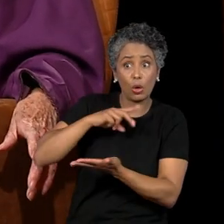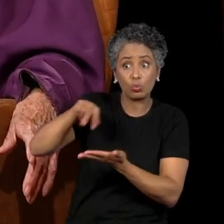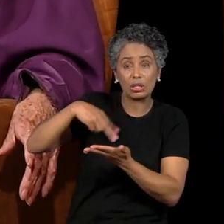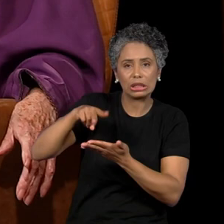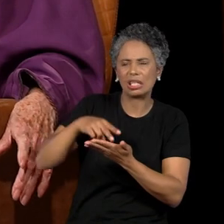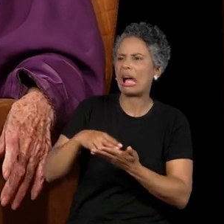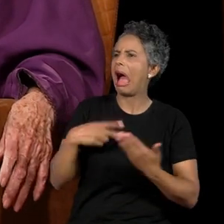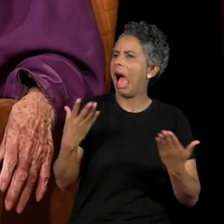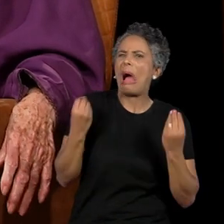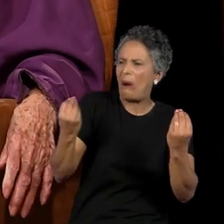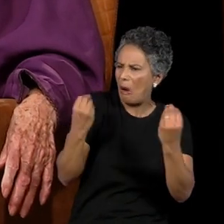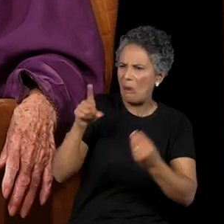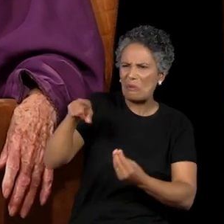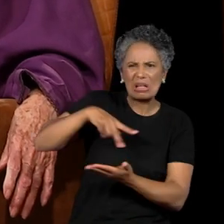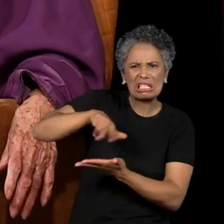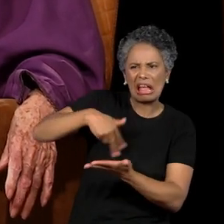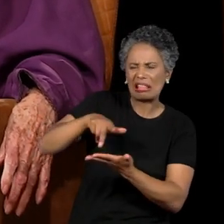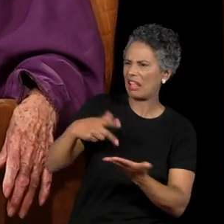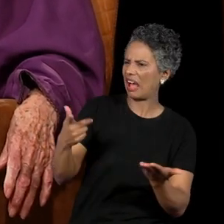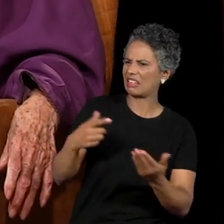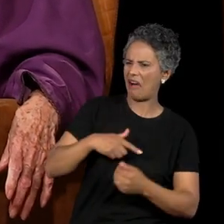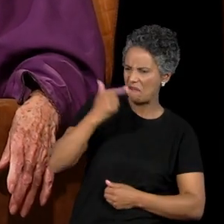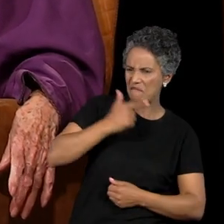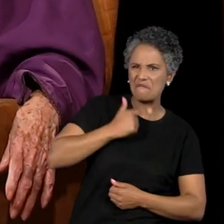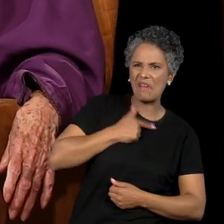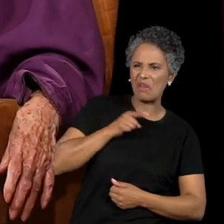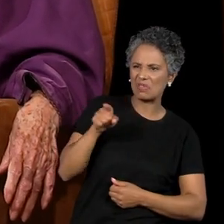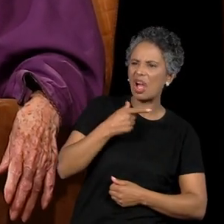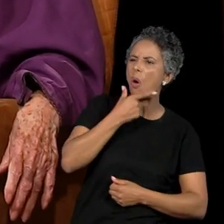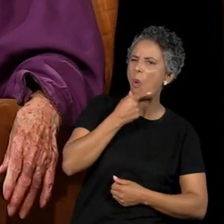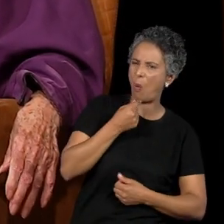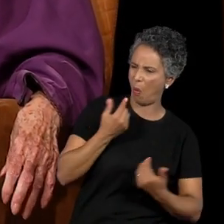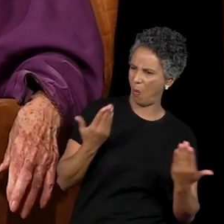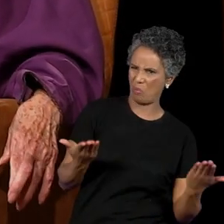prendeu, isso não é profissão de homem, você